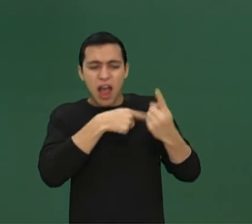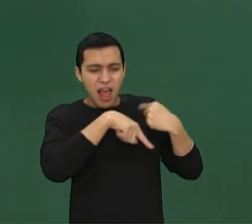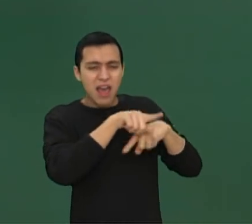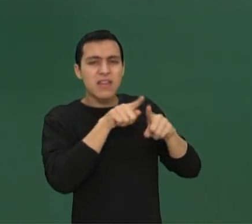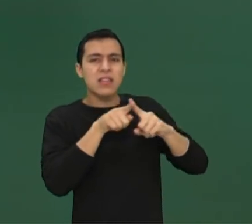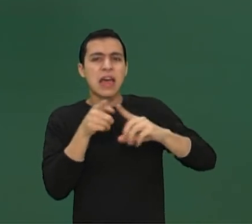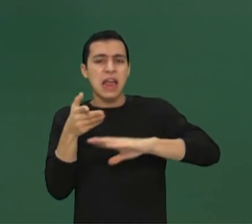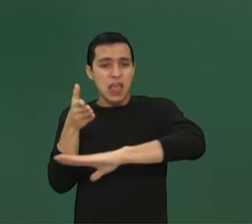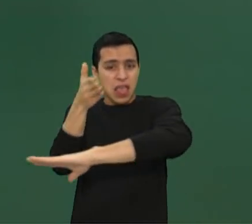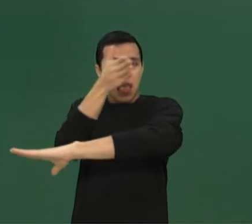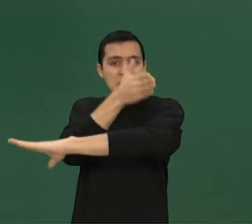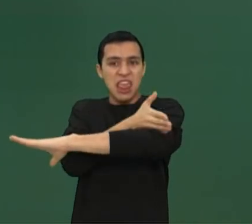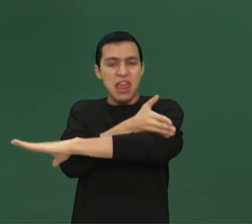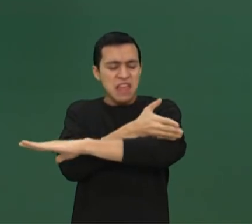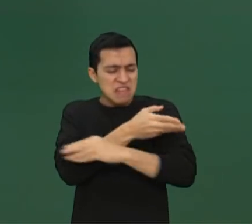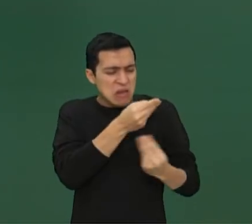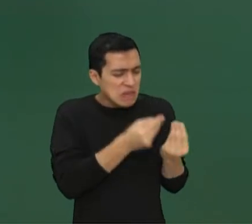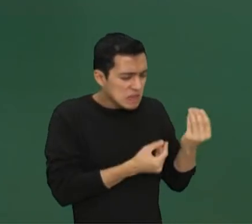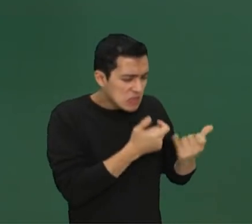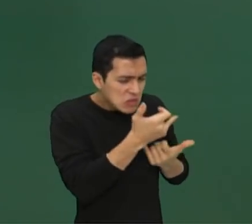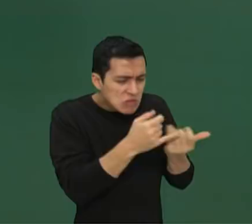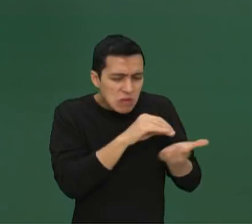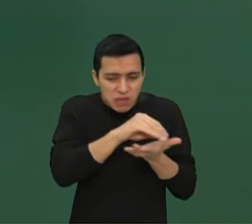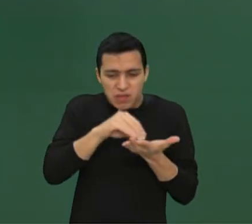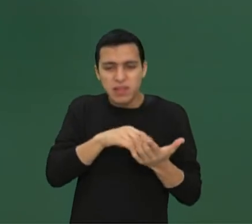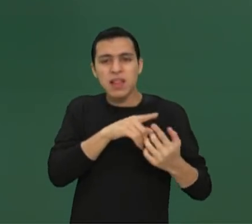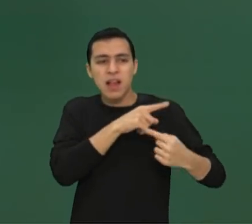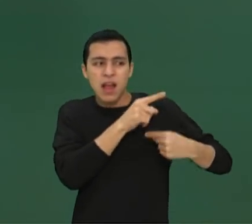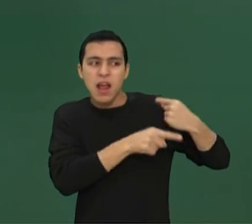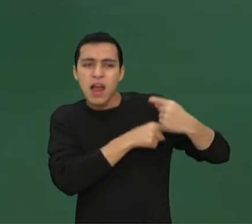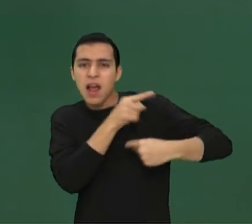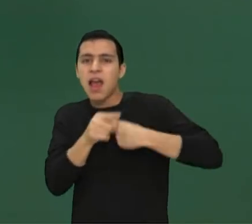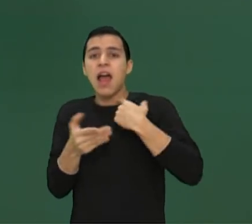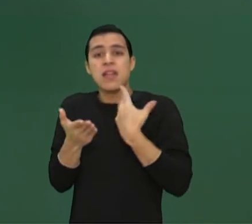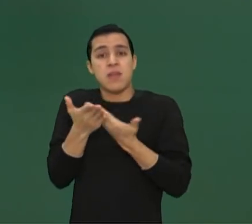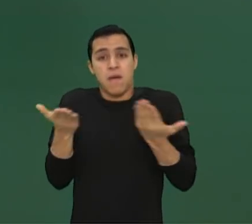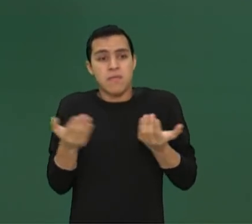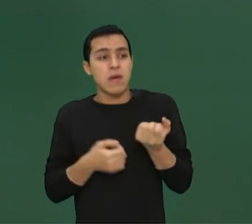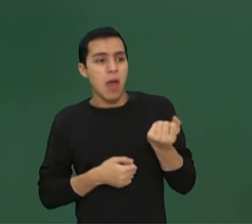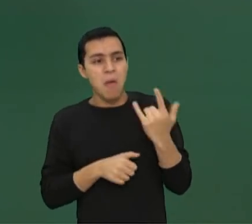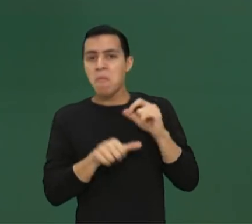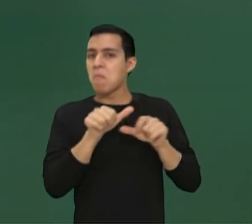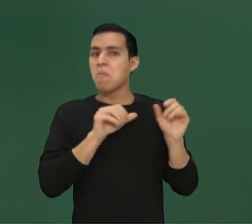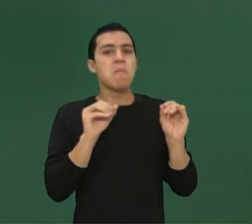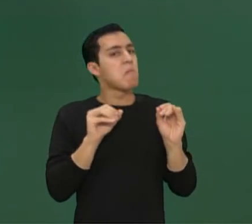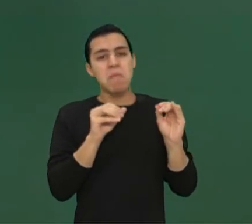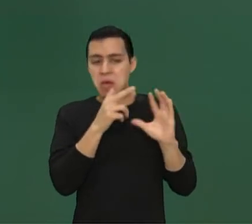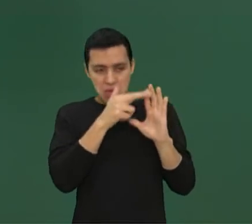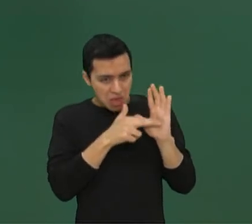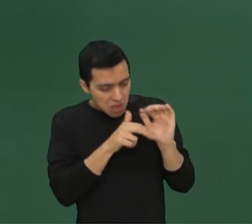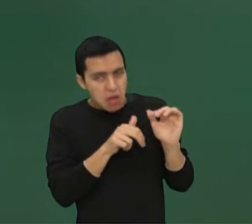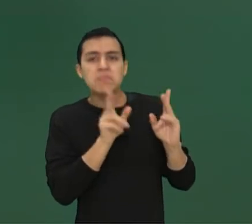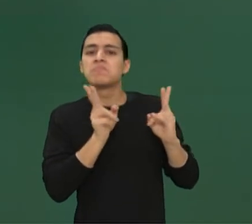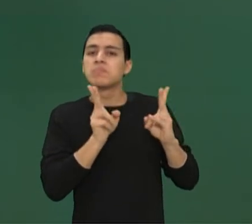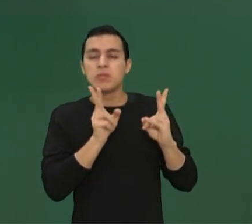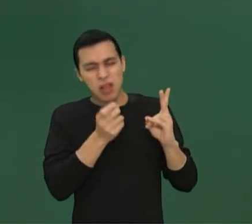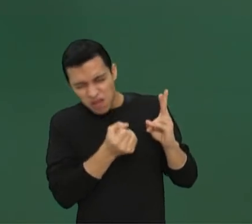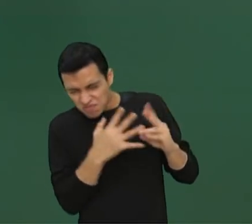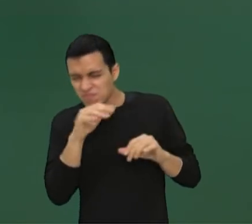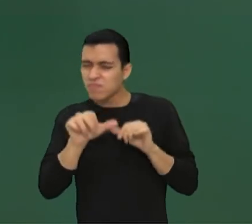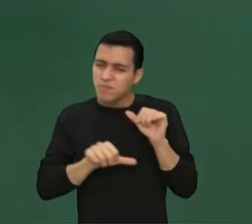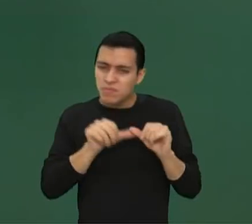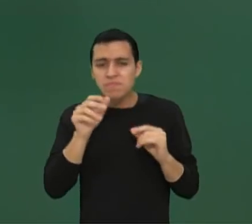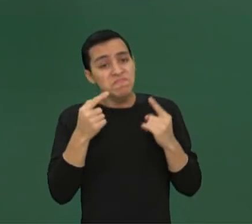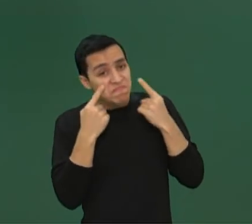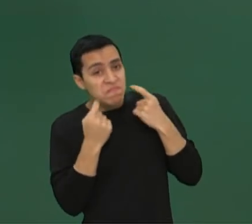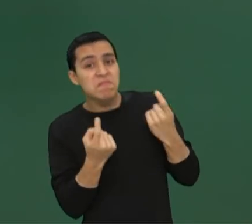até comentou sobre os jogos que evoluíram até hoje. Alguns não mudaram regras, outros mudaram. Então, foi bem